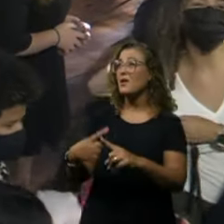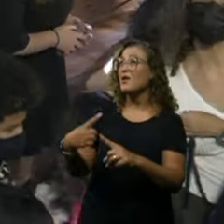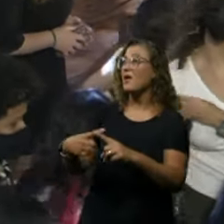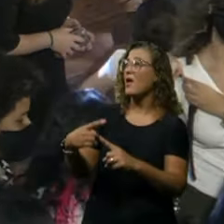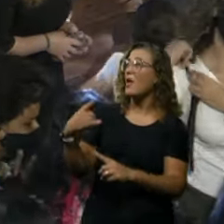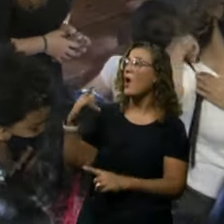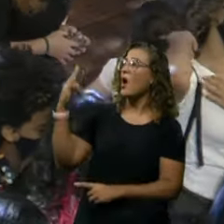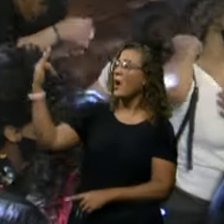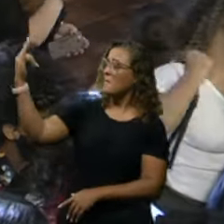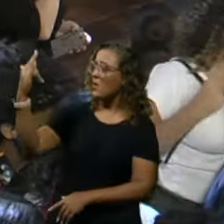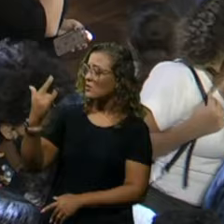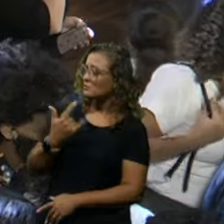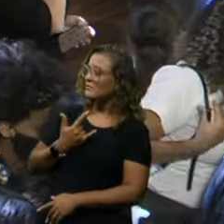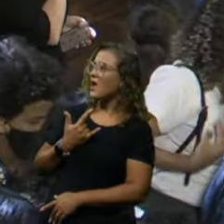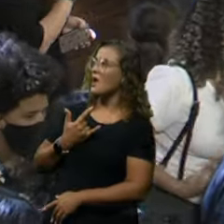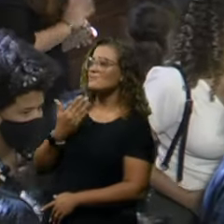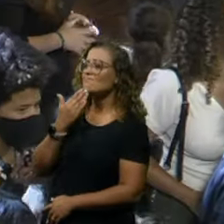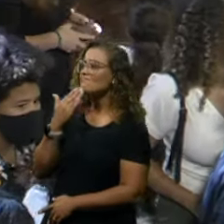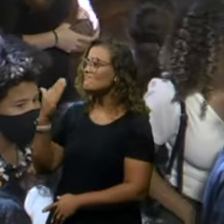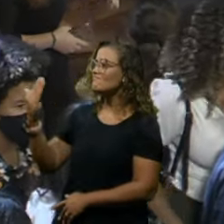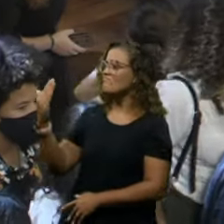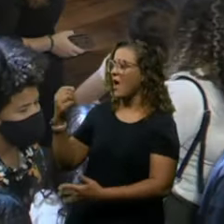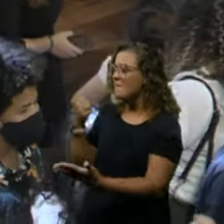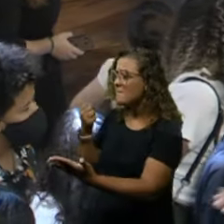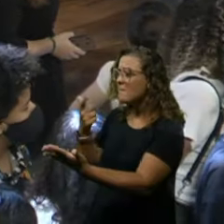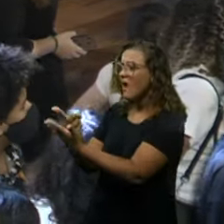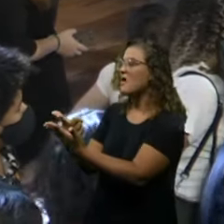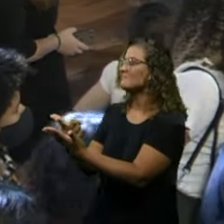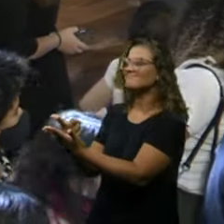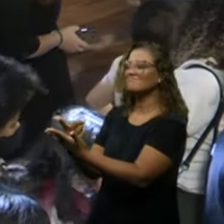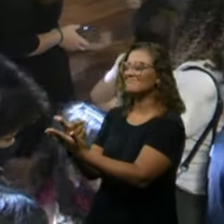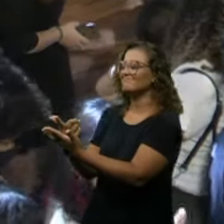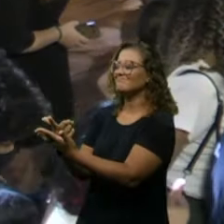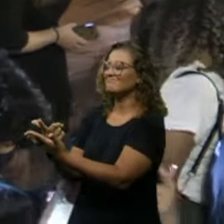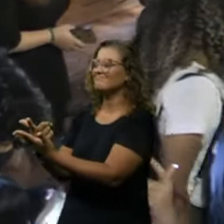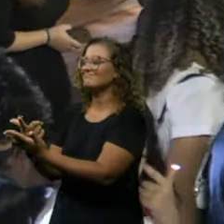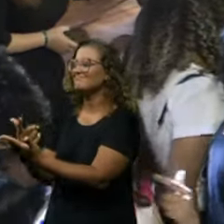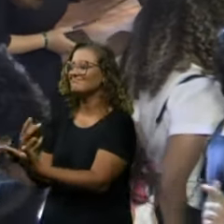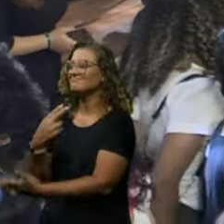Oi meu amor é